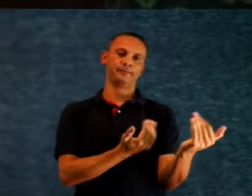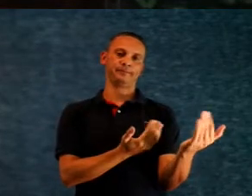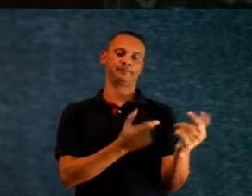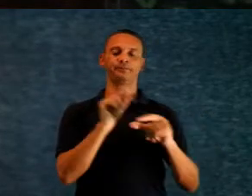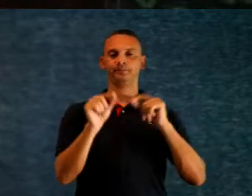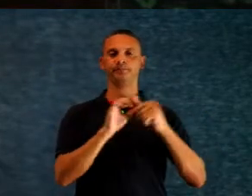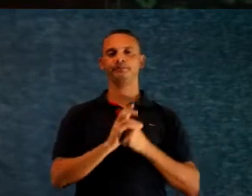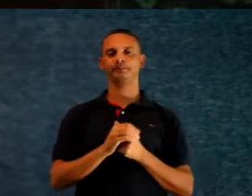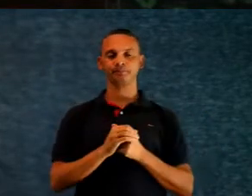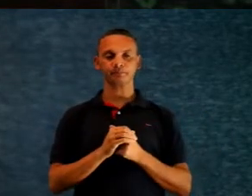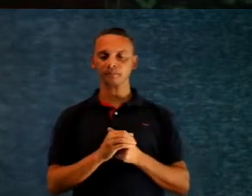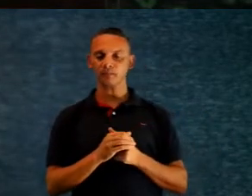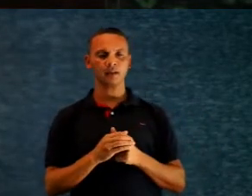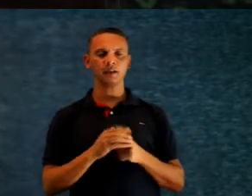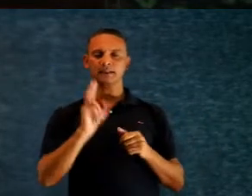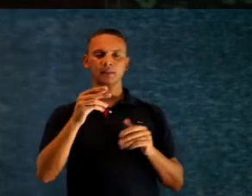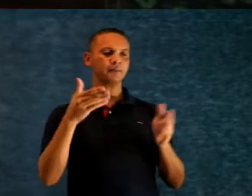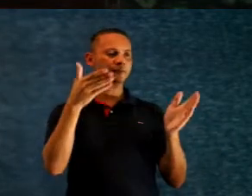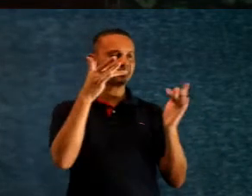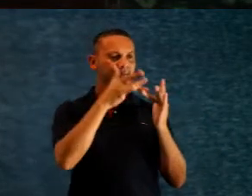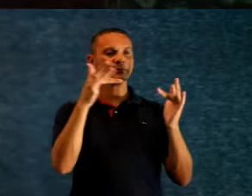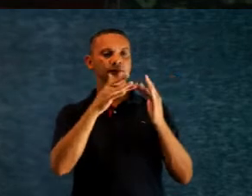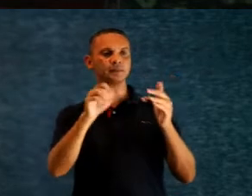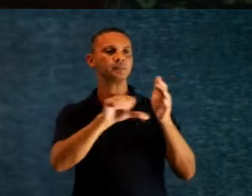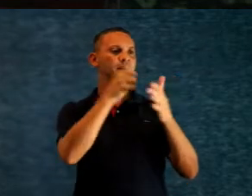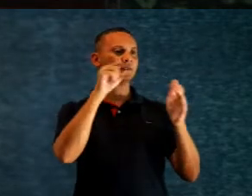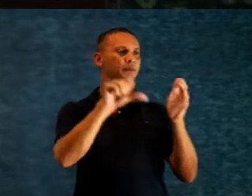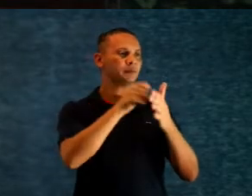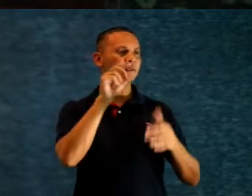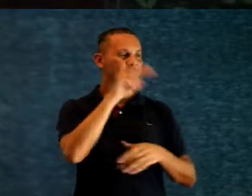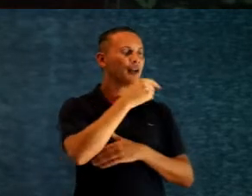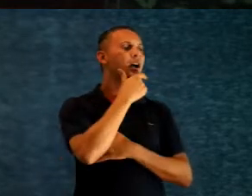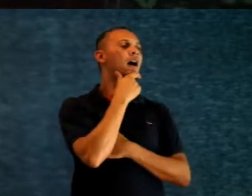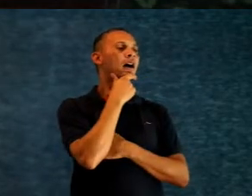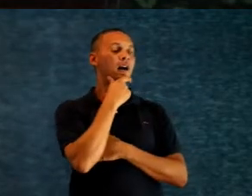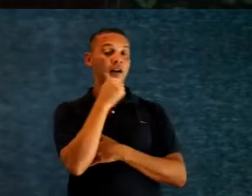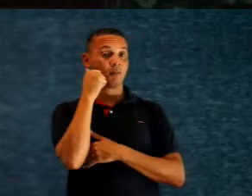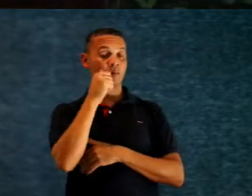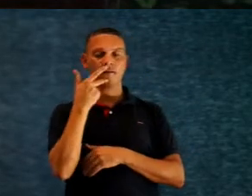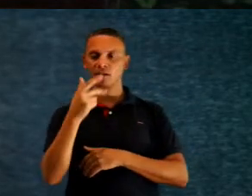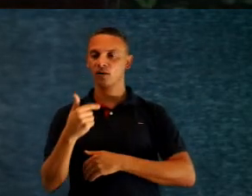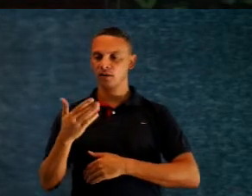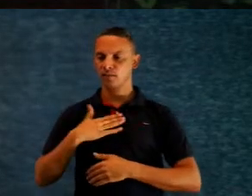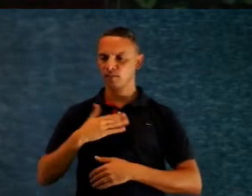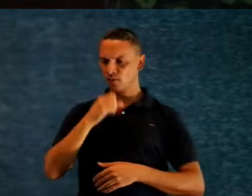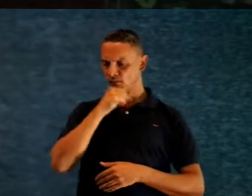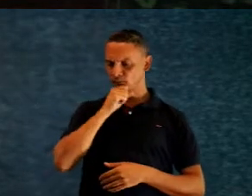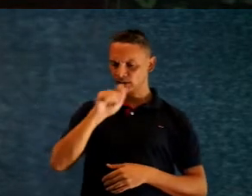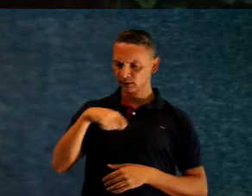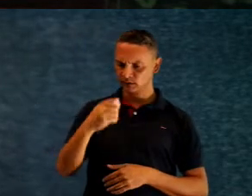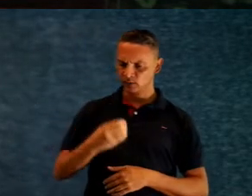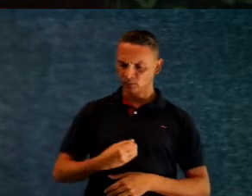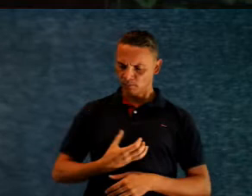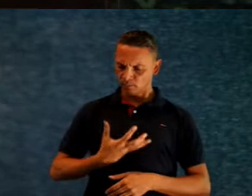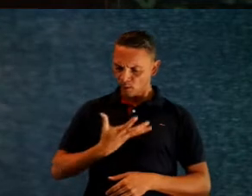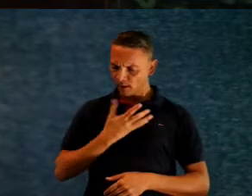primeiros contatos, ela disse para ele, disse, meu avô é poeta, ele tem livros publicados. E aí o Pedro Augusto disse,